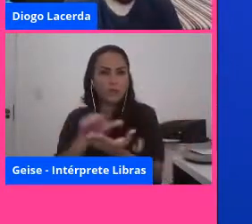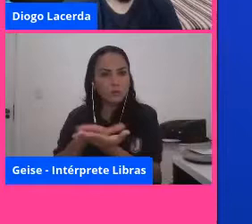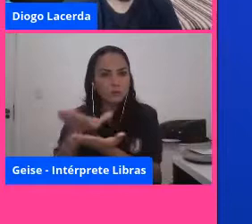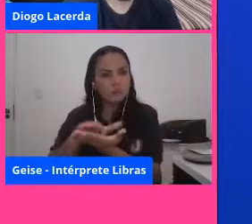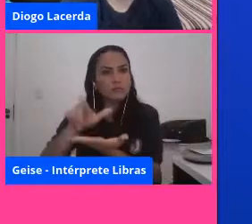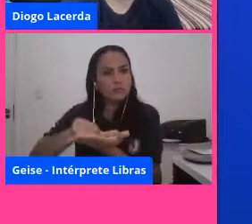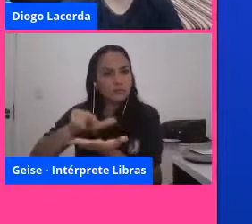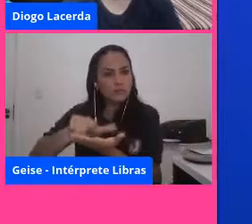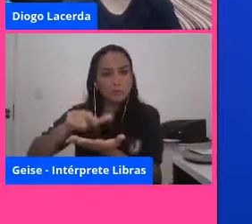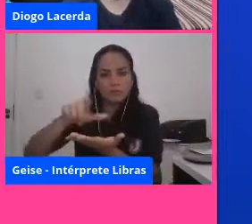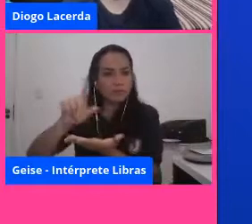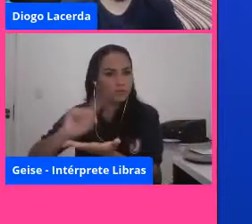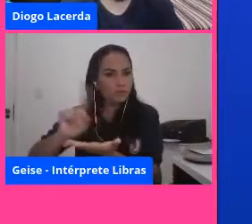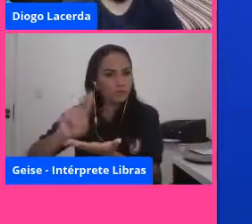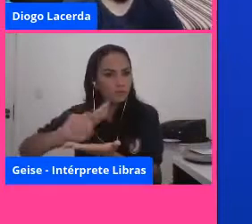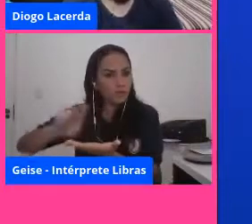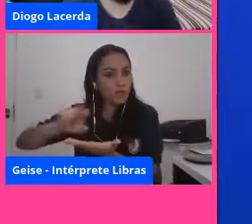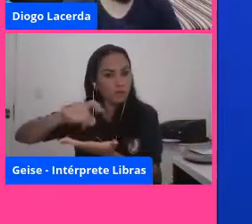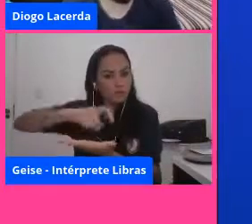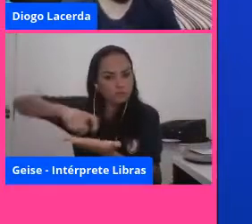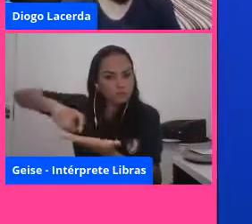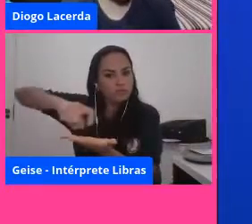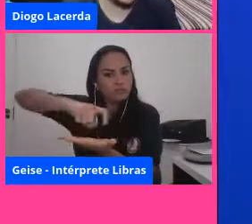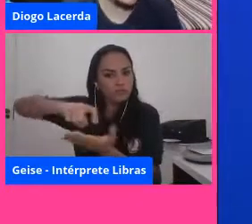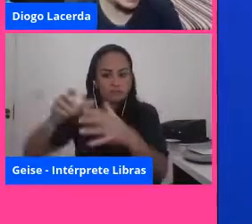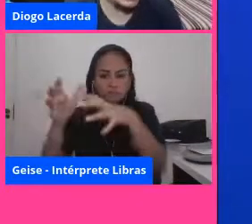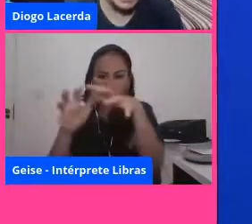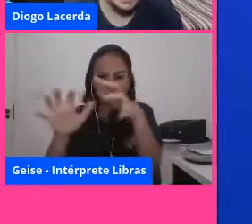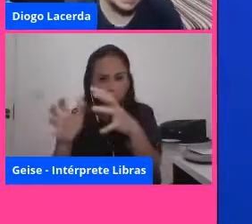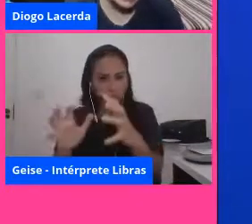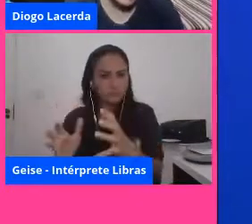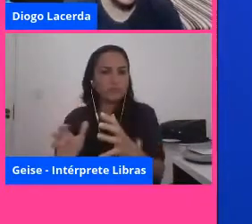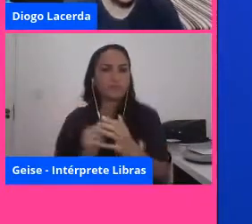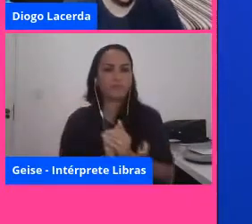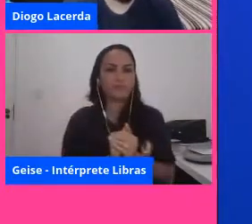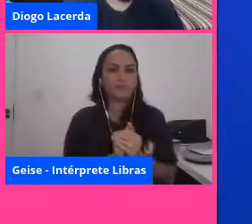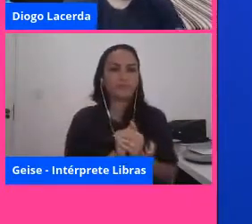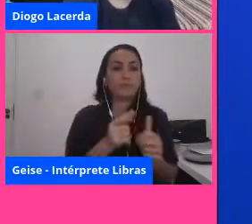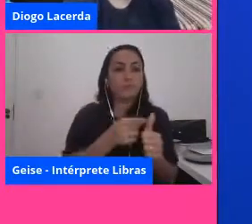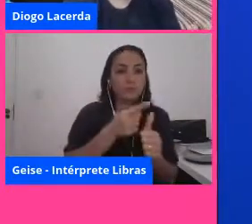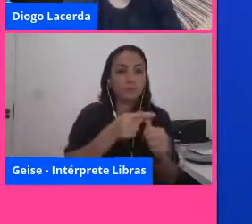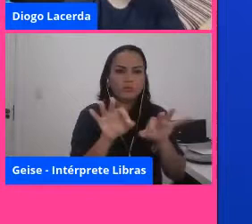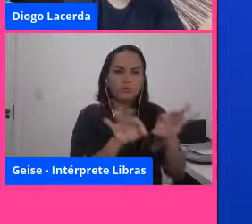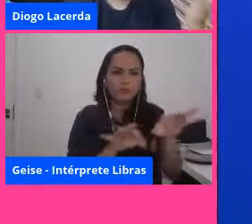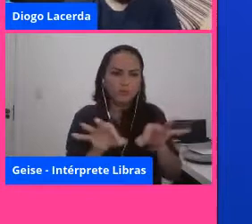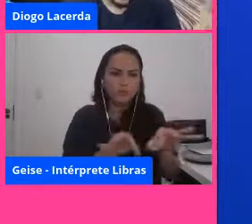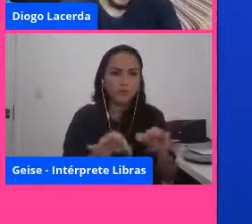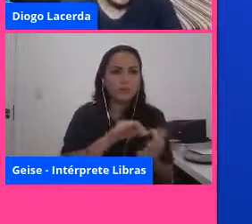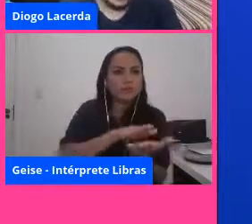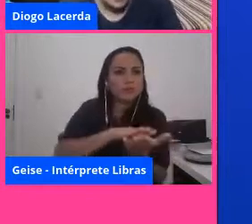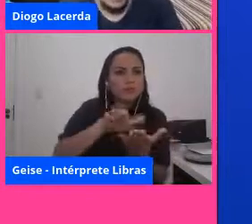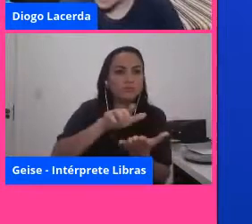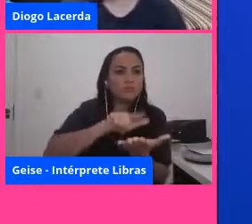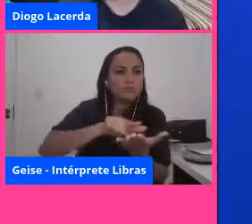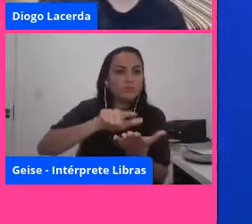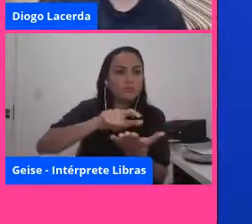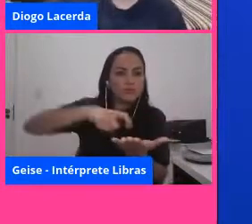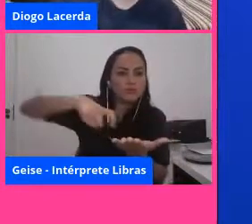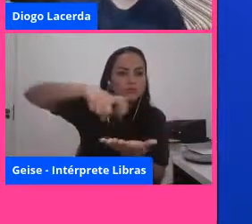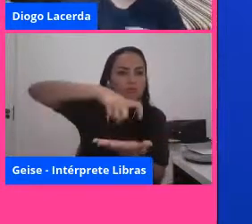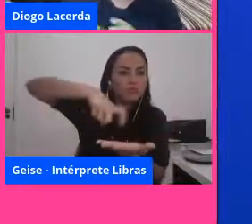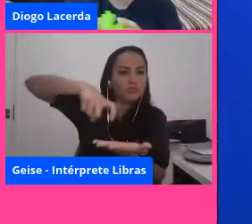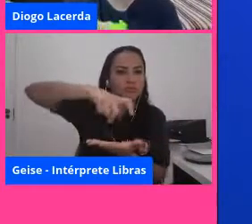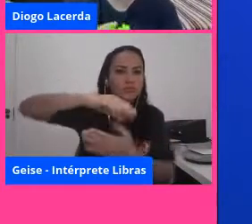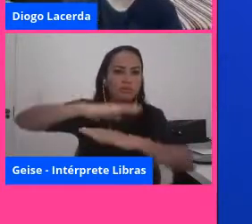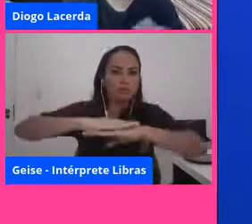3D, depois você vai fazer todo o planejamento de processo de impressão, que vai ser, eu tenho um mundo virtual, que é uma peça